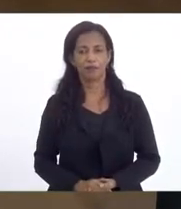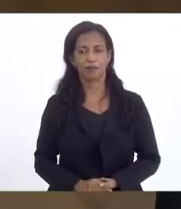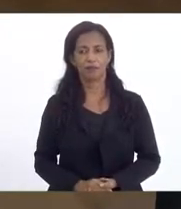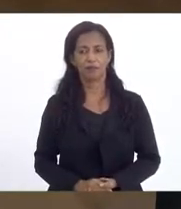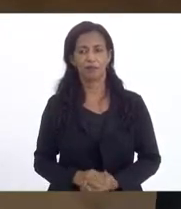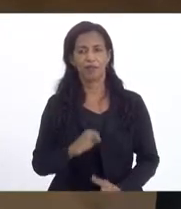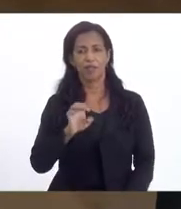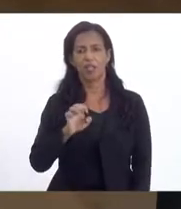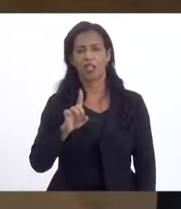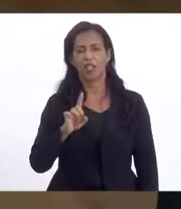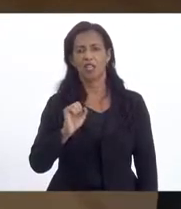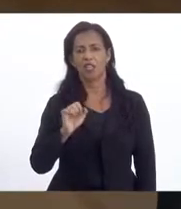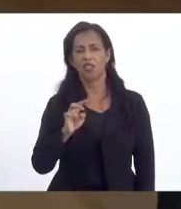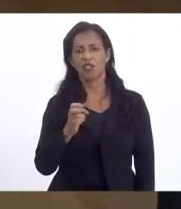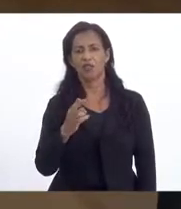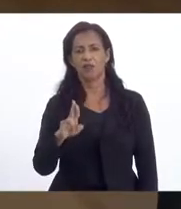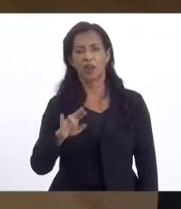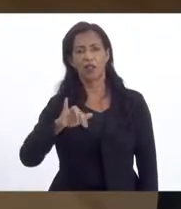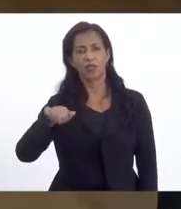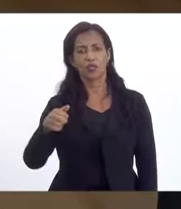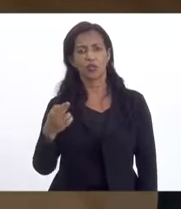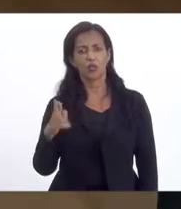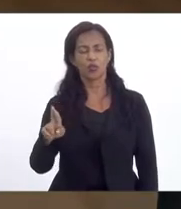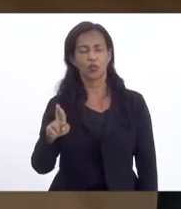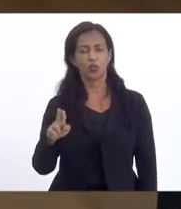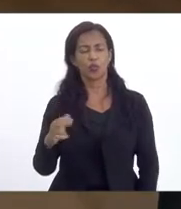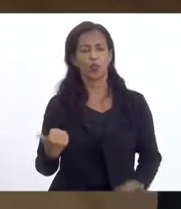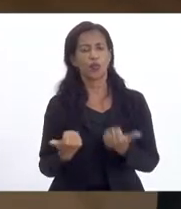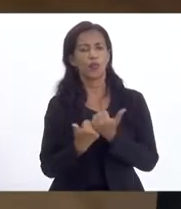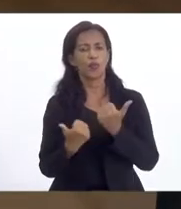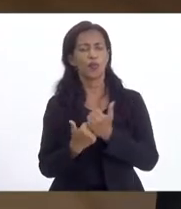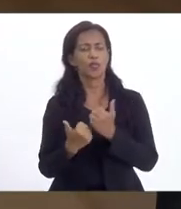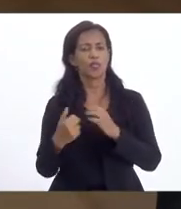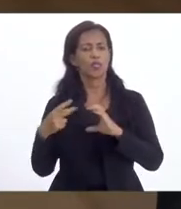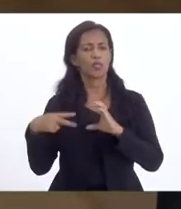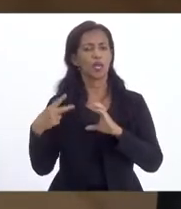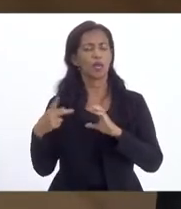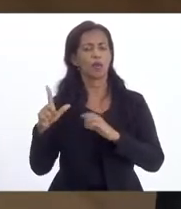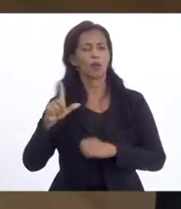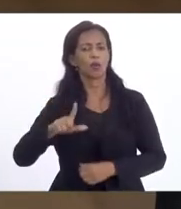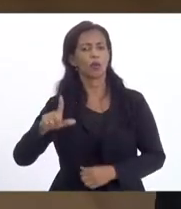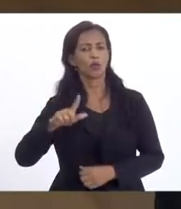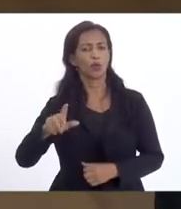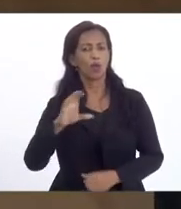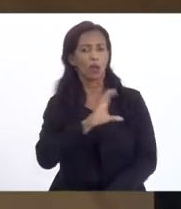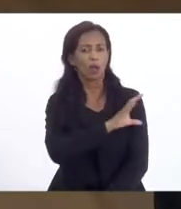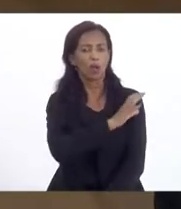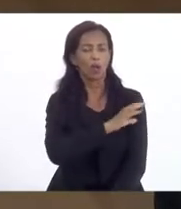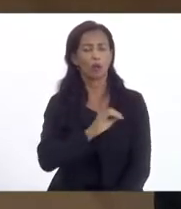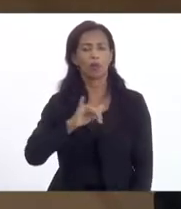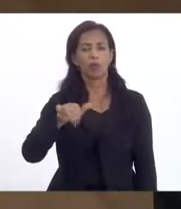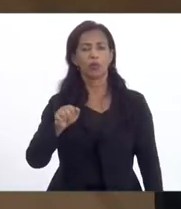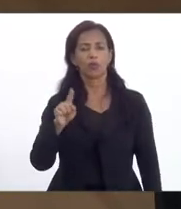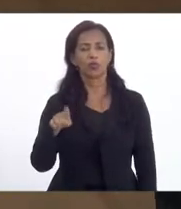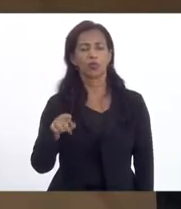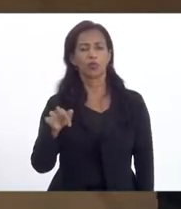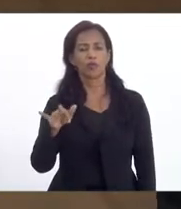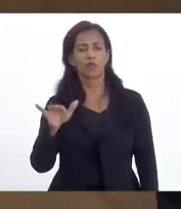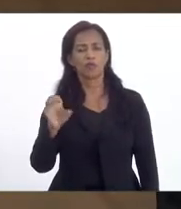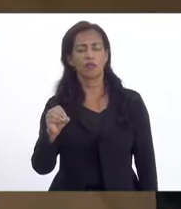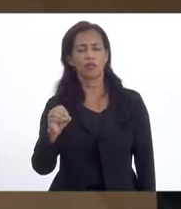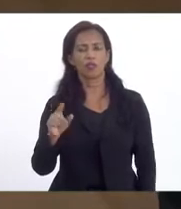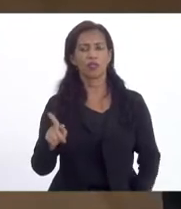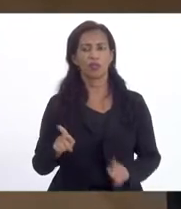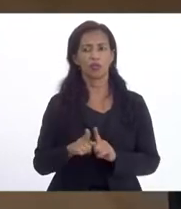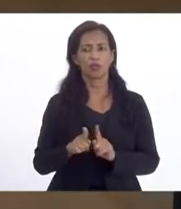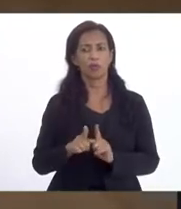o Edivar, que é o Edivar Júnior, vice-presidente da Câmara de Gerentes de Logística de Campos. José Francisco, o nosso Dedé, presidente da Câmara